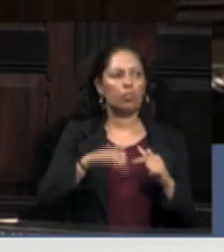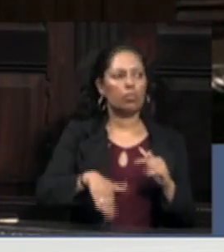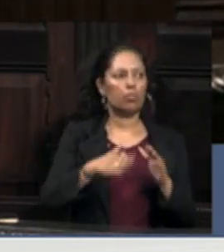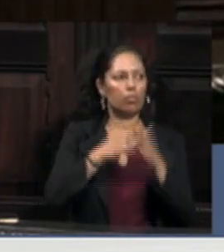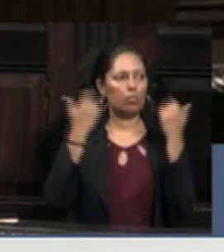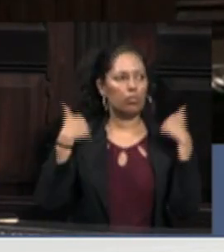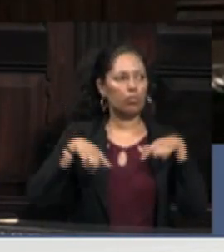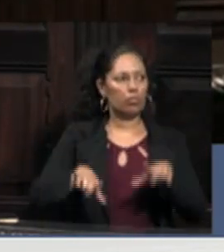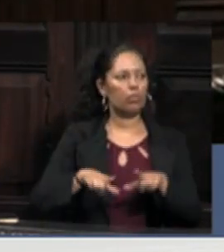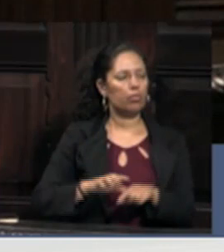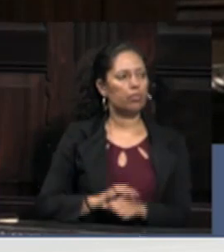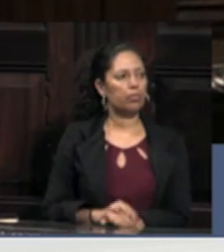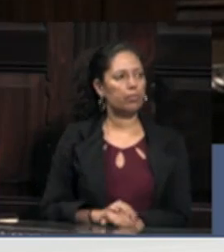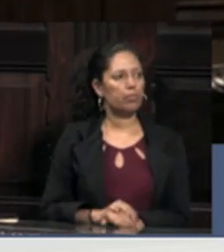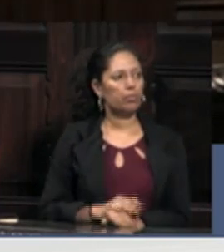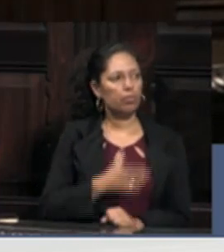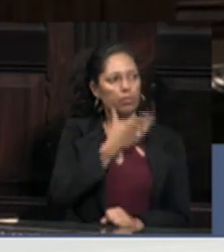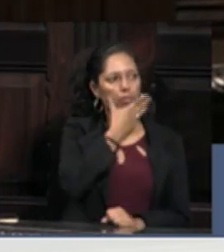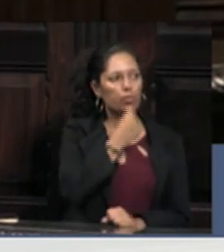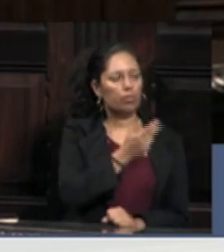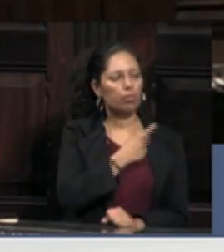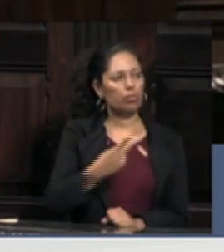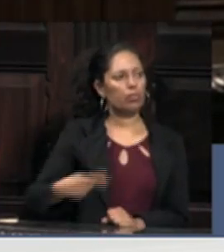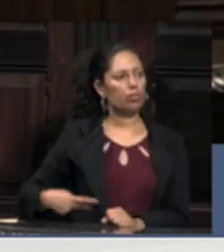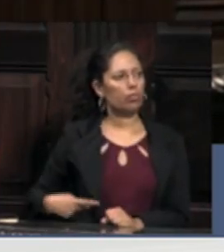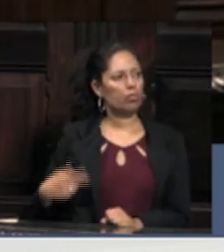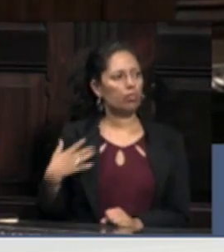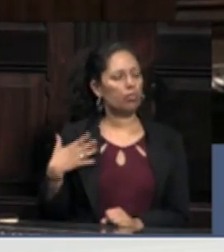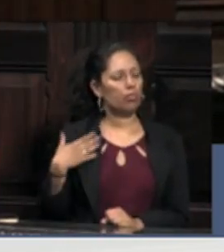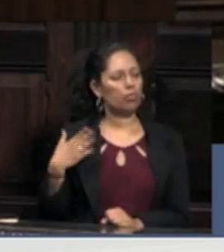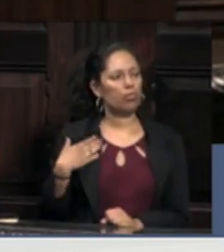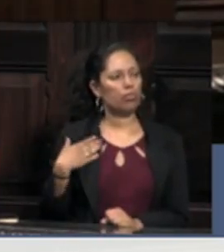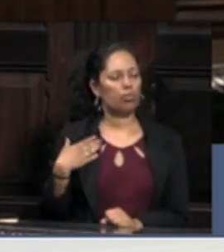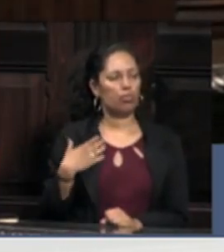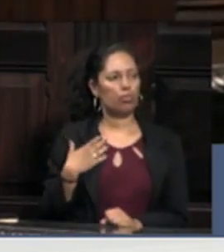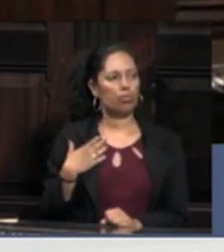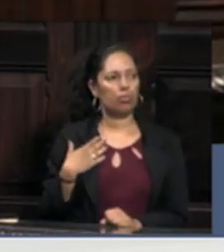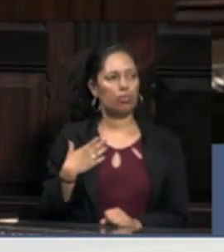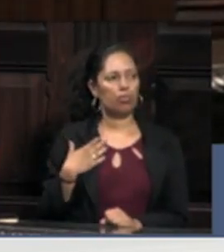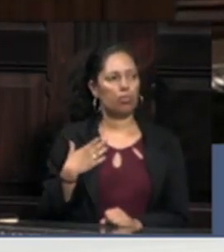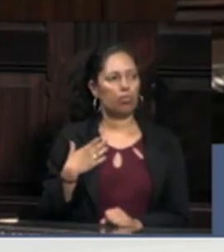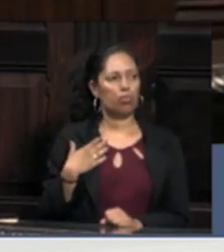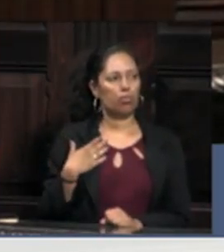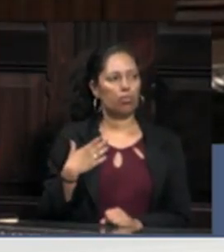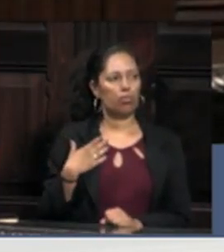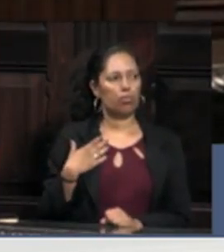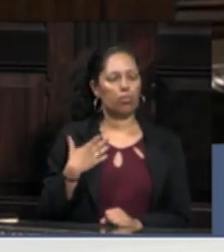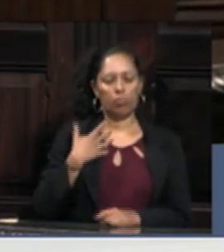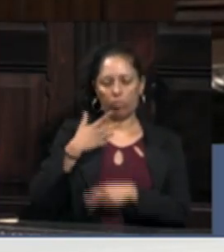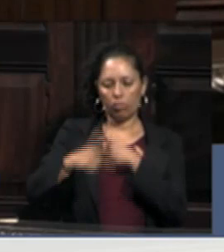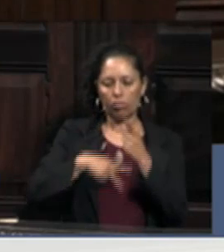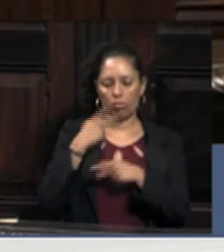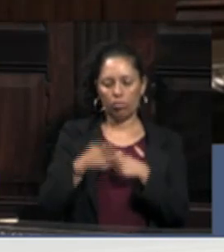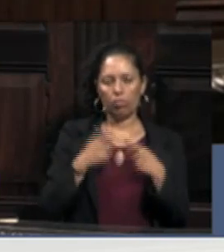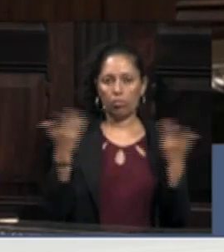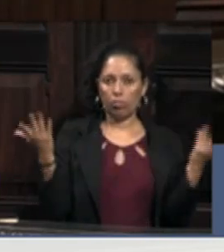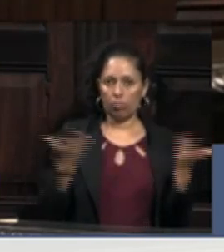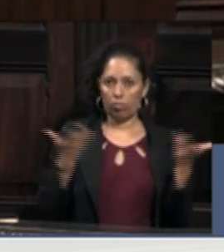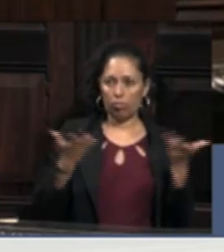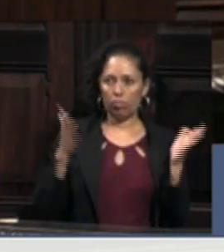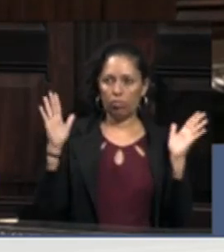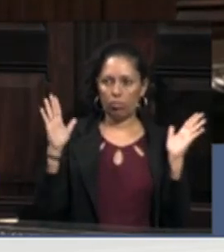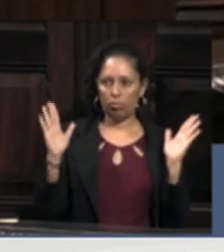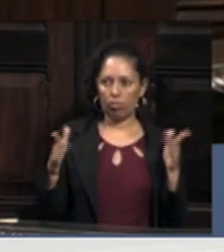Casa Legislativa. Senhor presidente, eu, tendo feito durante a ordem do dia uma